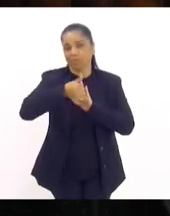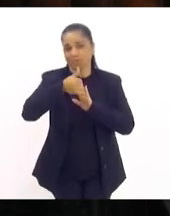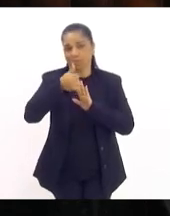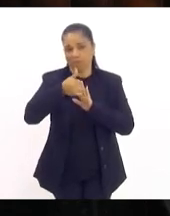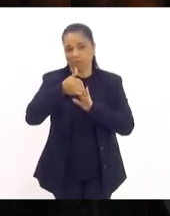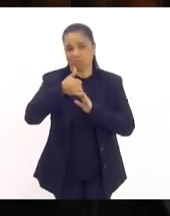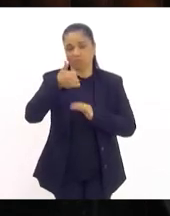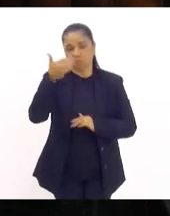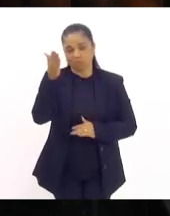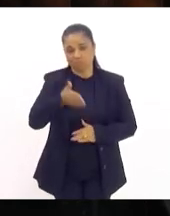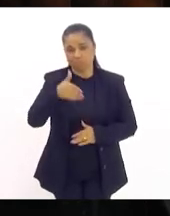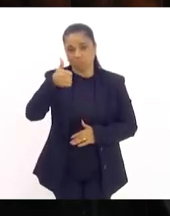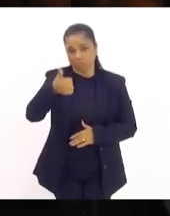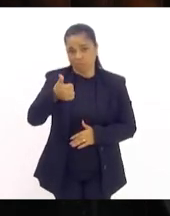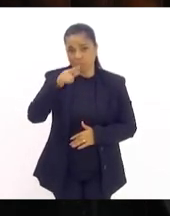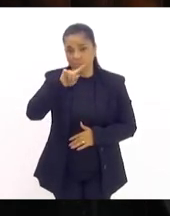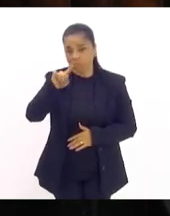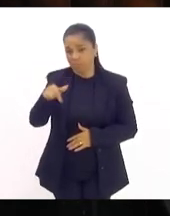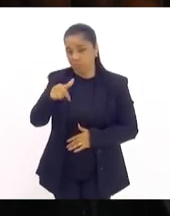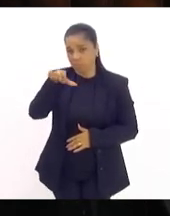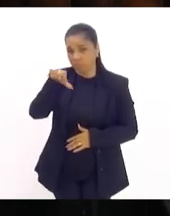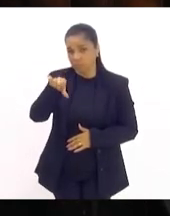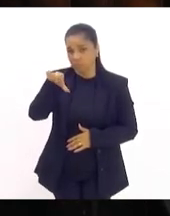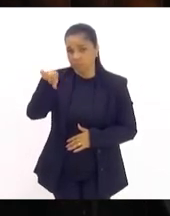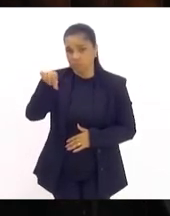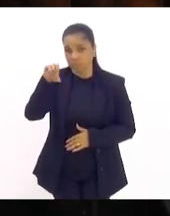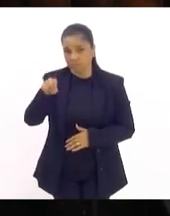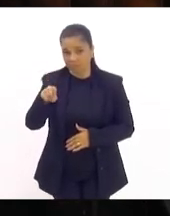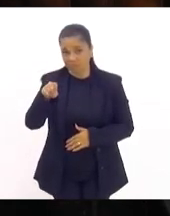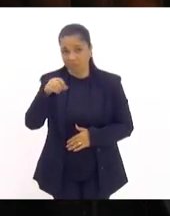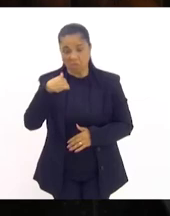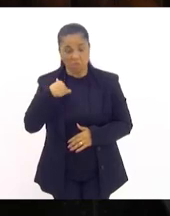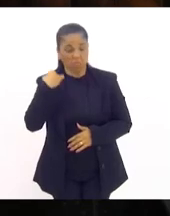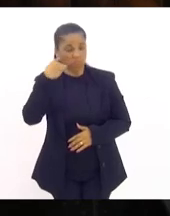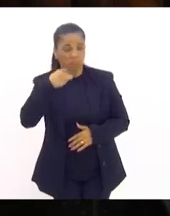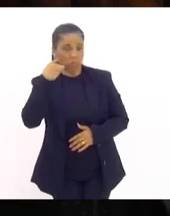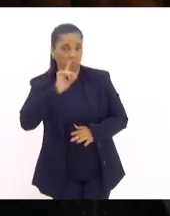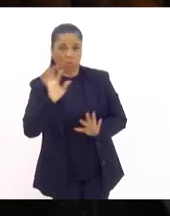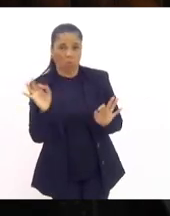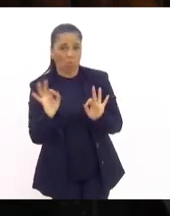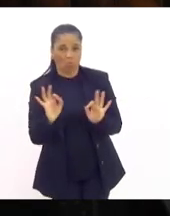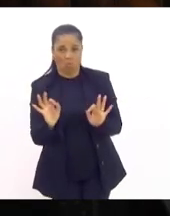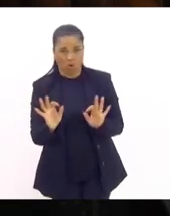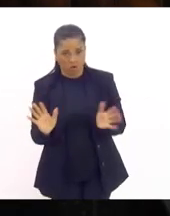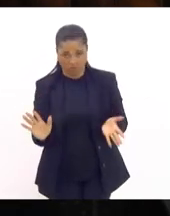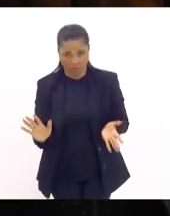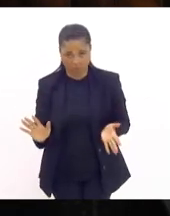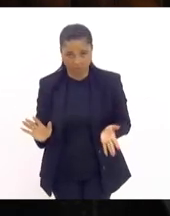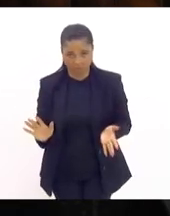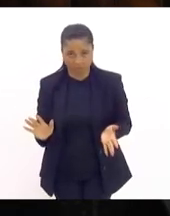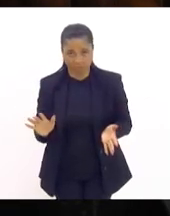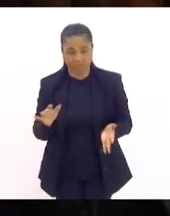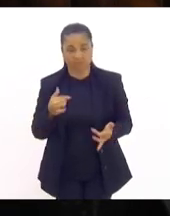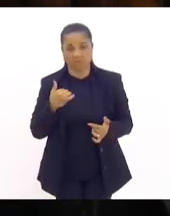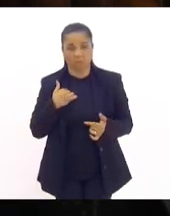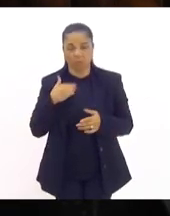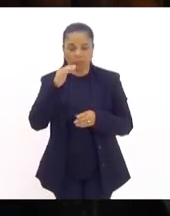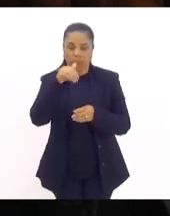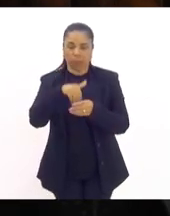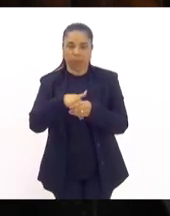quando nem eu era deputado. nem era